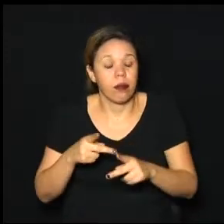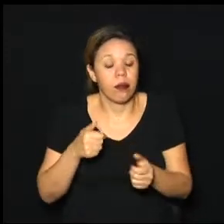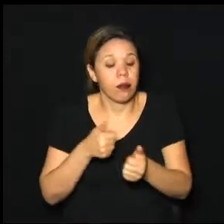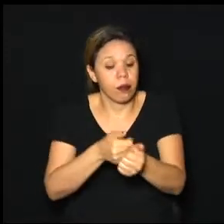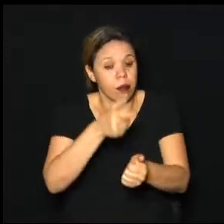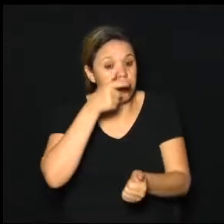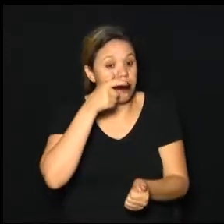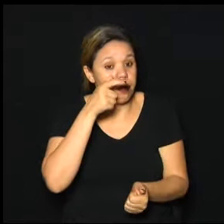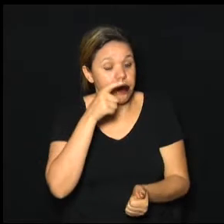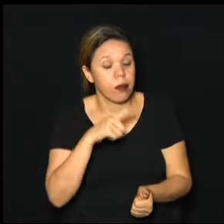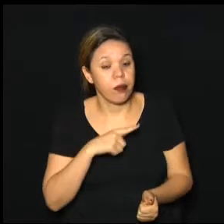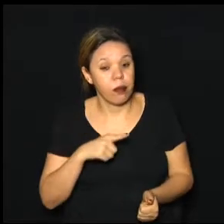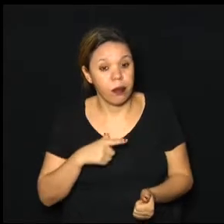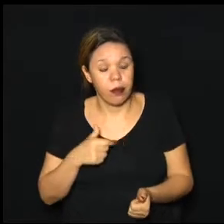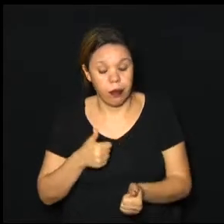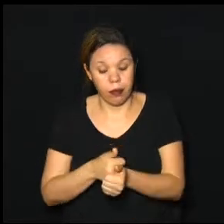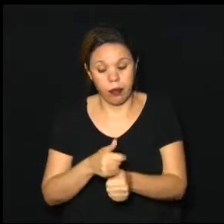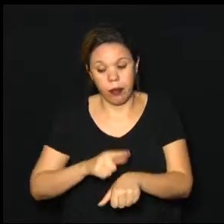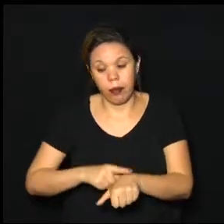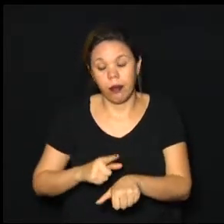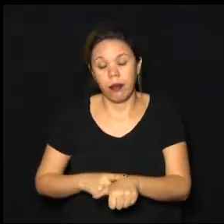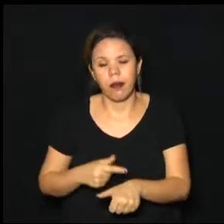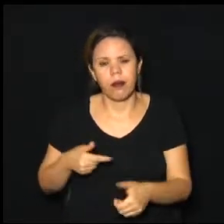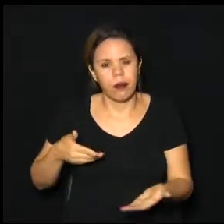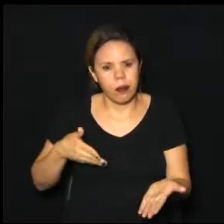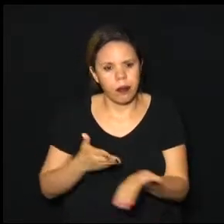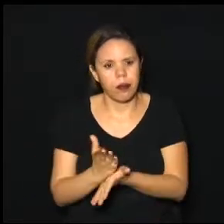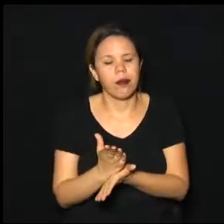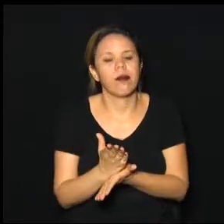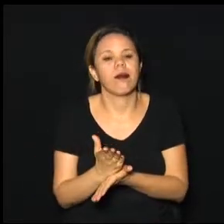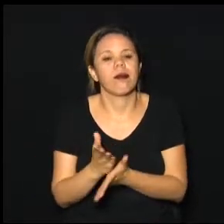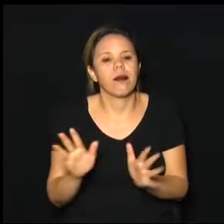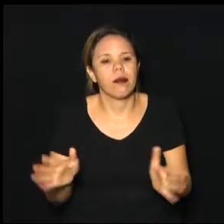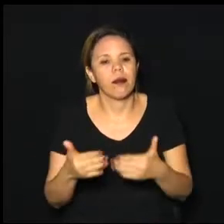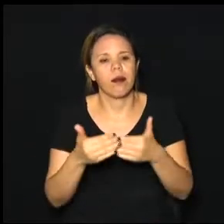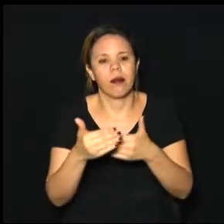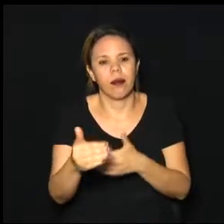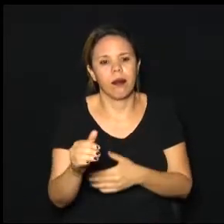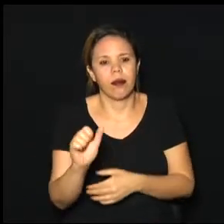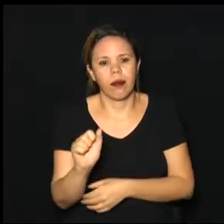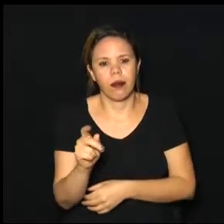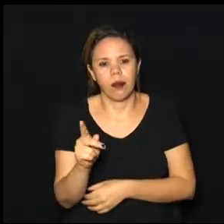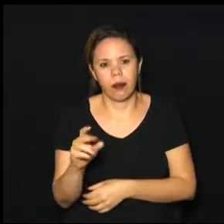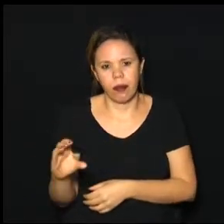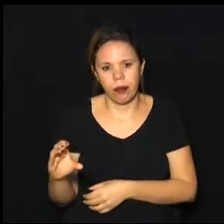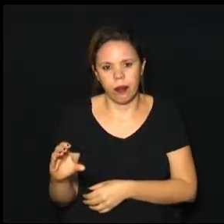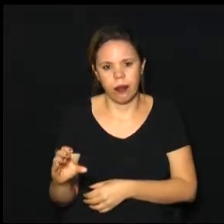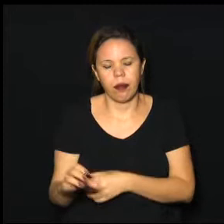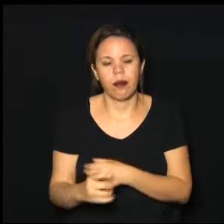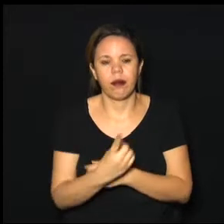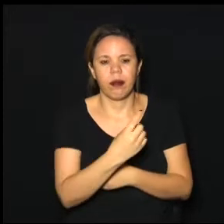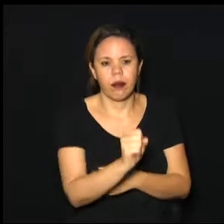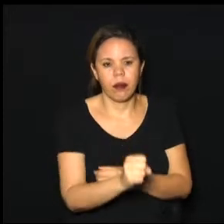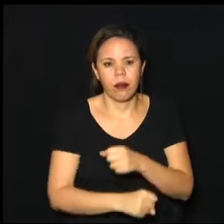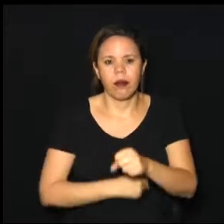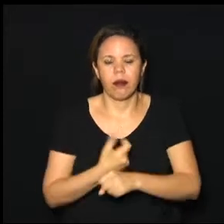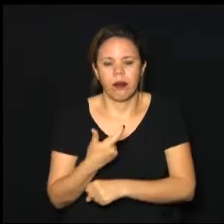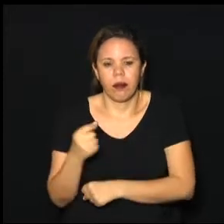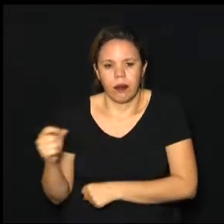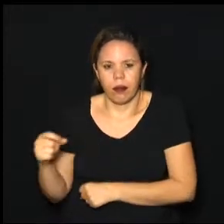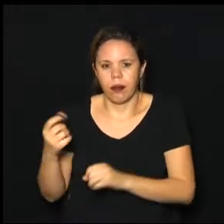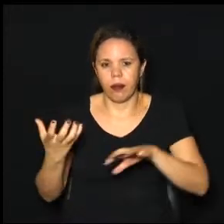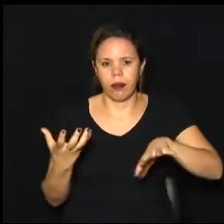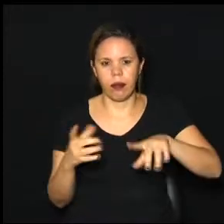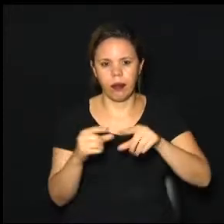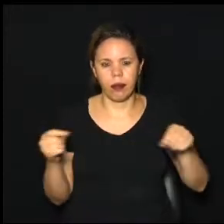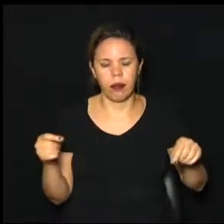acompanhou que nós tivemos recentemente a aprovação e a promulgação da PEC 18 de 2020 pelo Congresso Nacional, e com